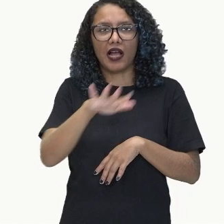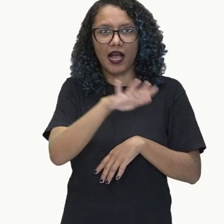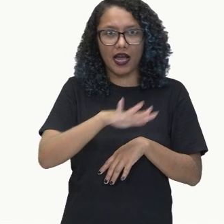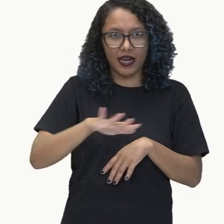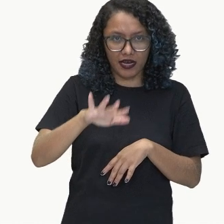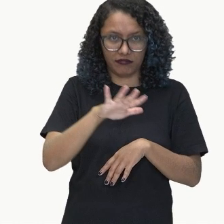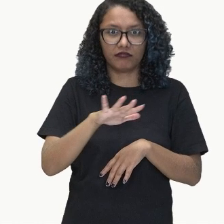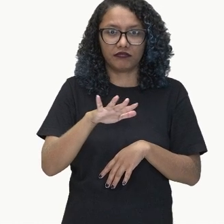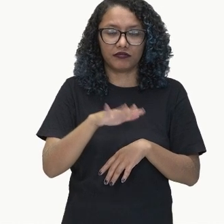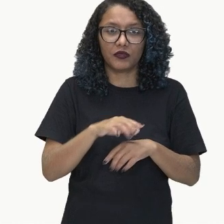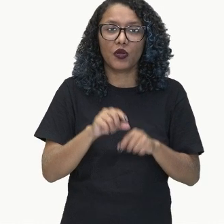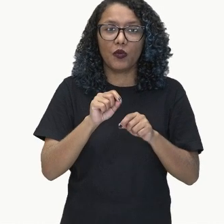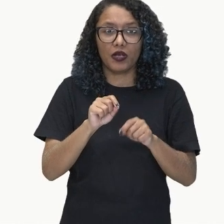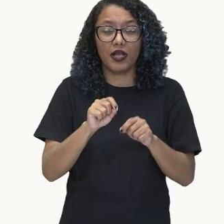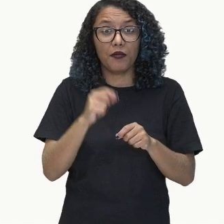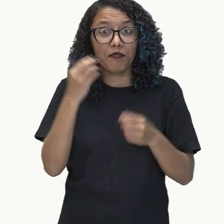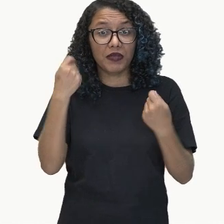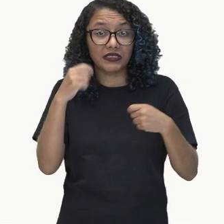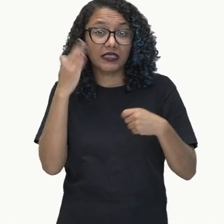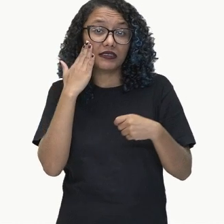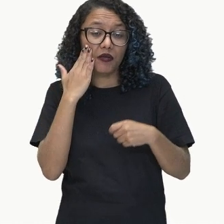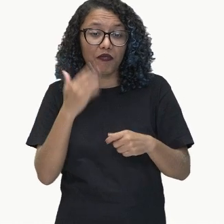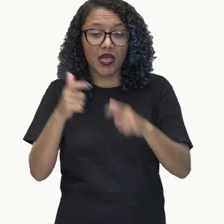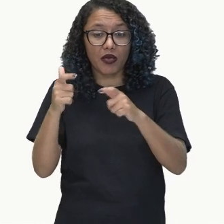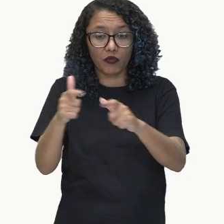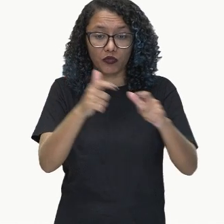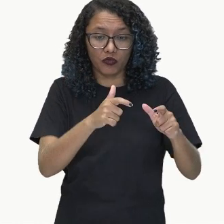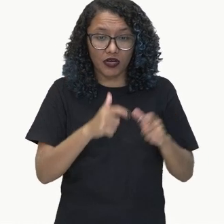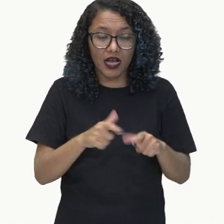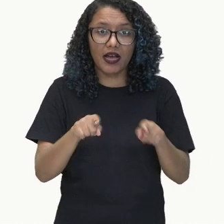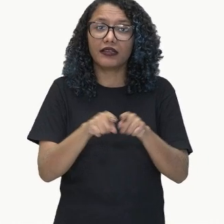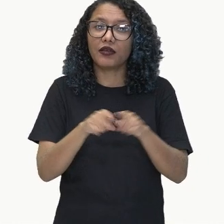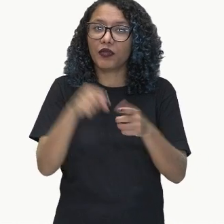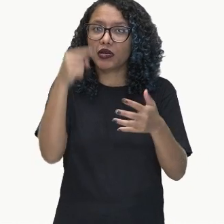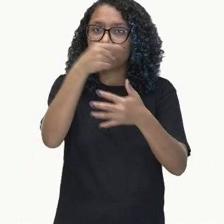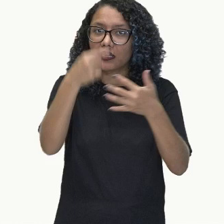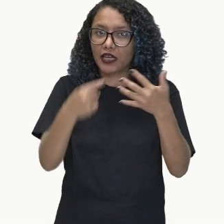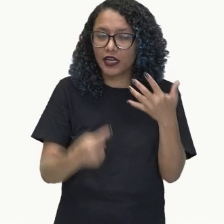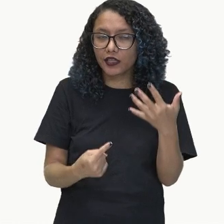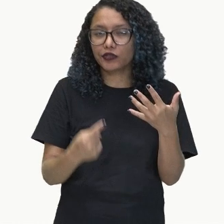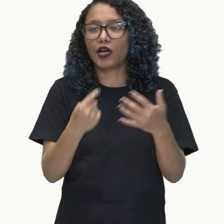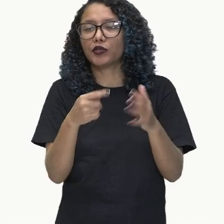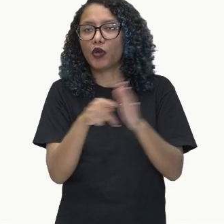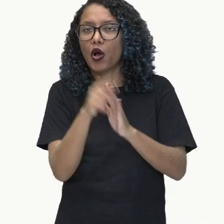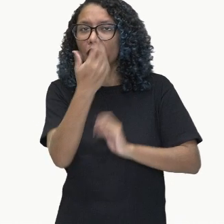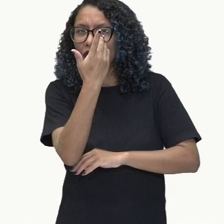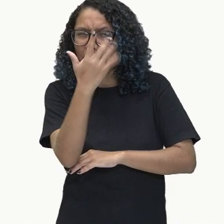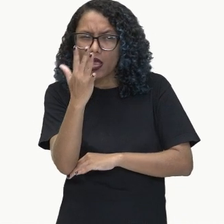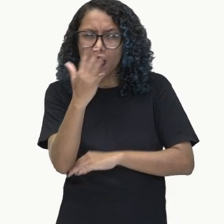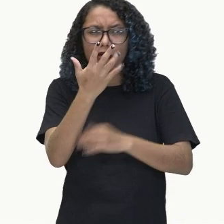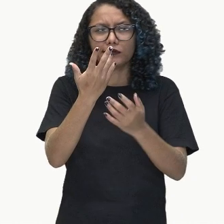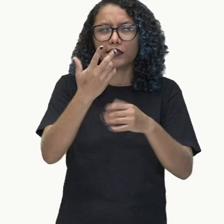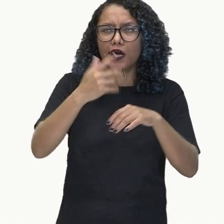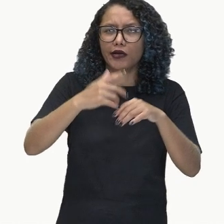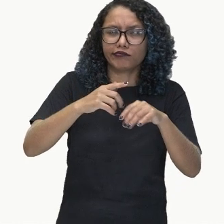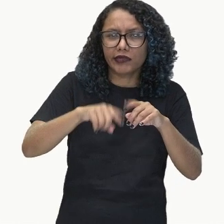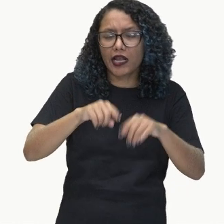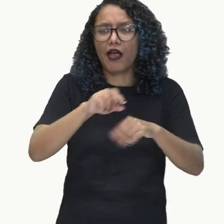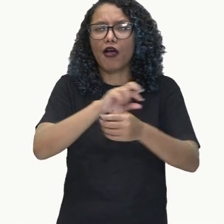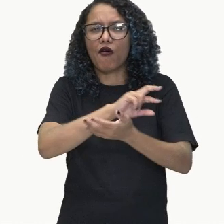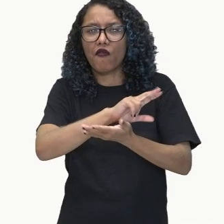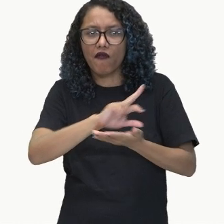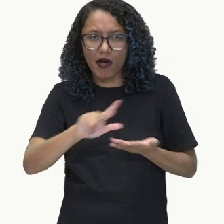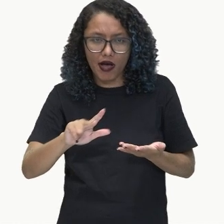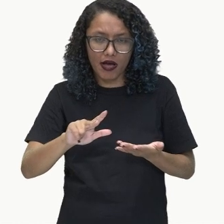territorial e quais são os aspectos físicos e geológicos desses países. Então aí vocês podem observar bem que são 2